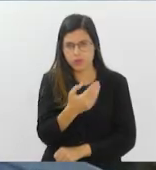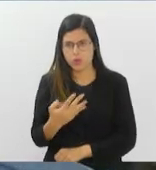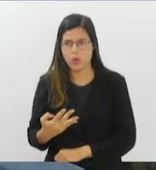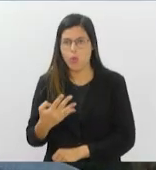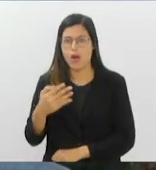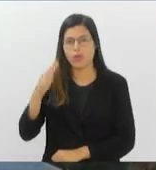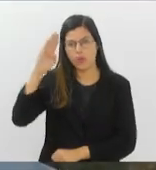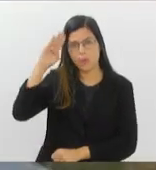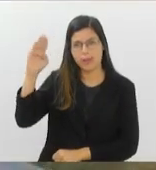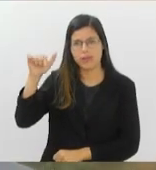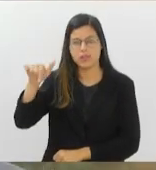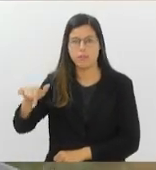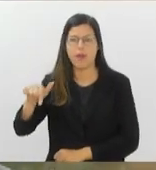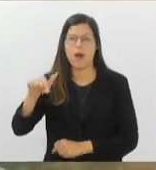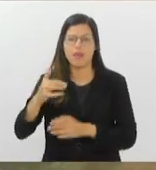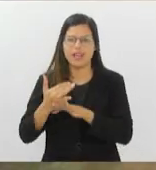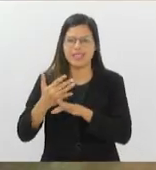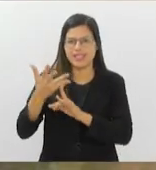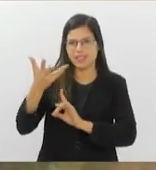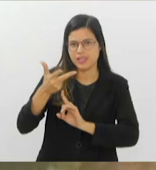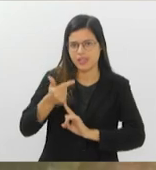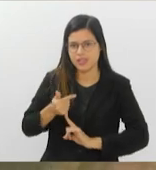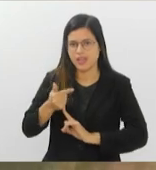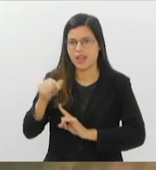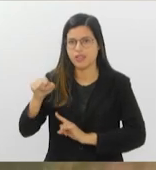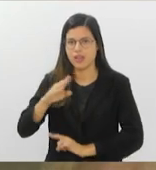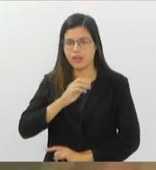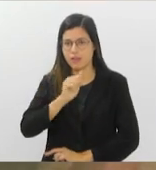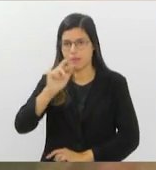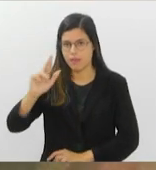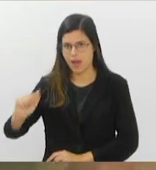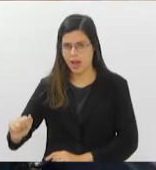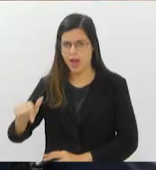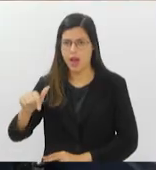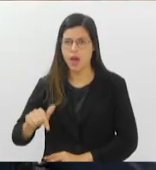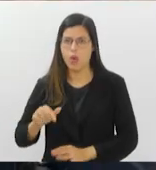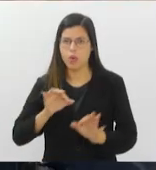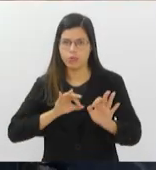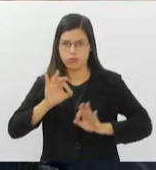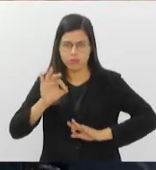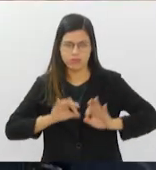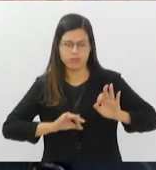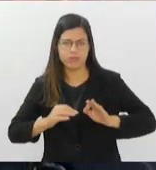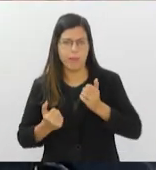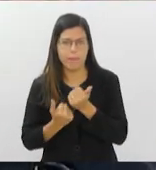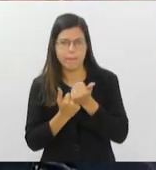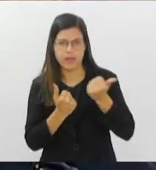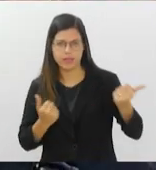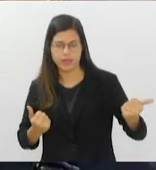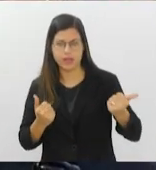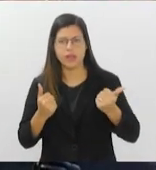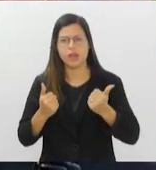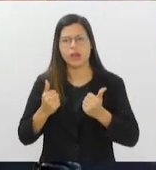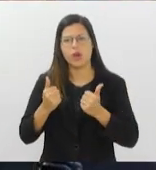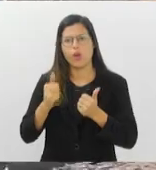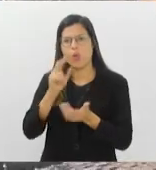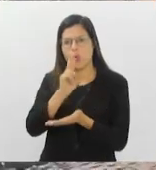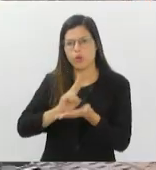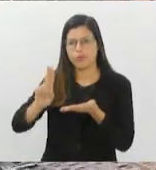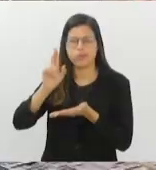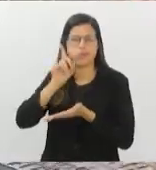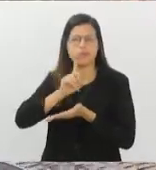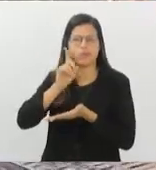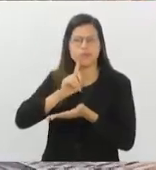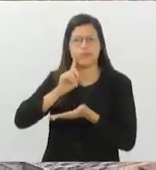das Artes, na Barra da Tijuca, na Zona Oeste. Organizado em parceria com o Massachusetts Institute of Technology, o Encontro Global